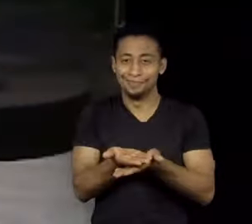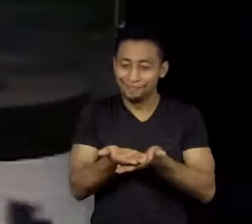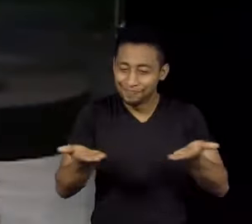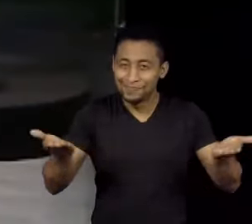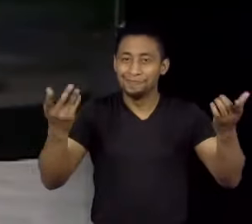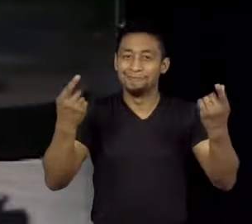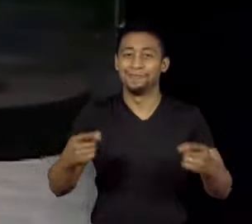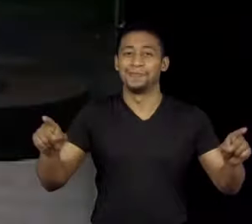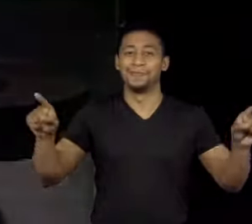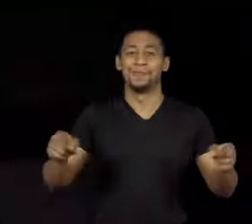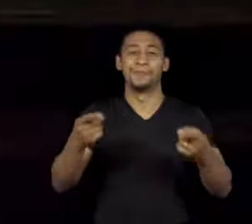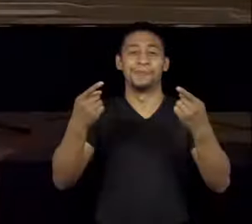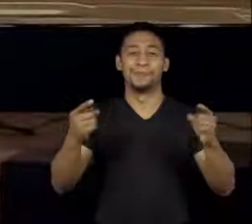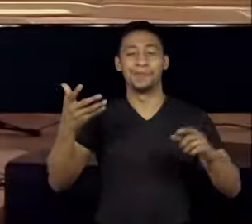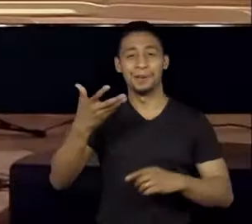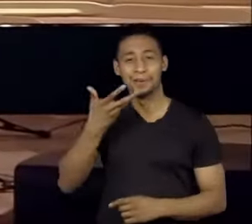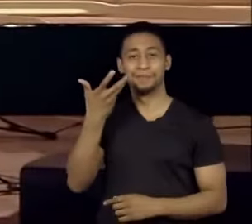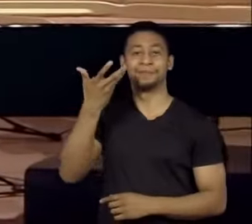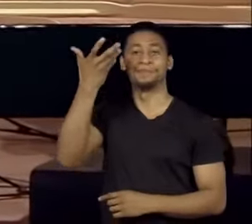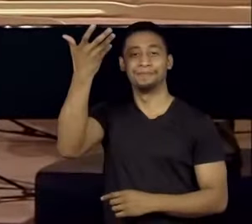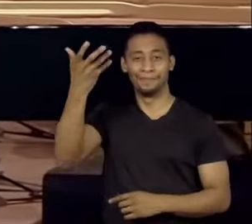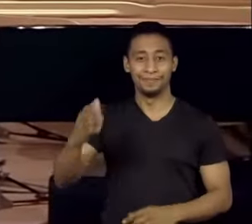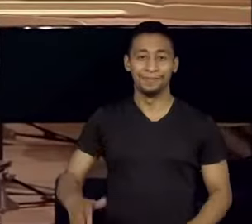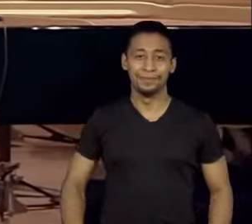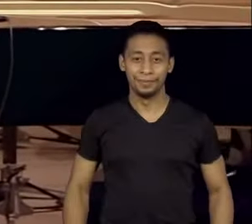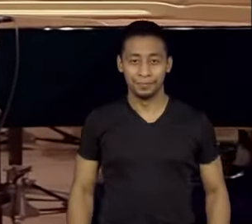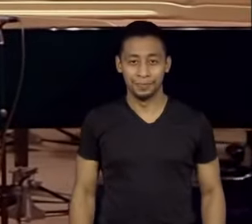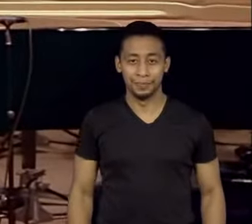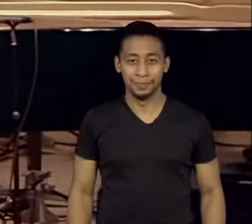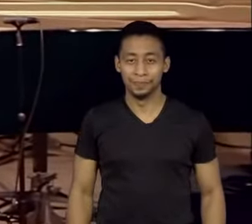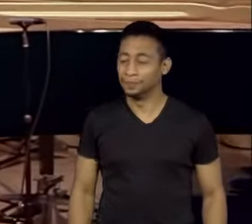da música clássica.